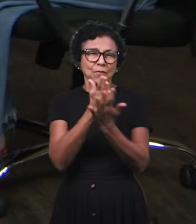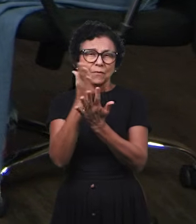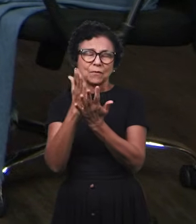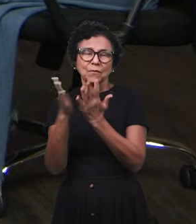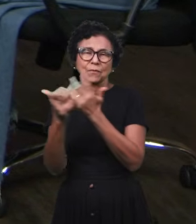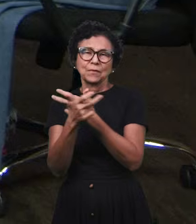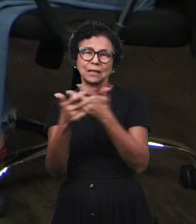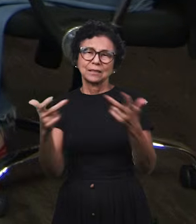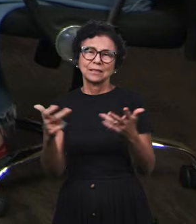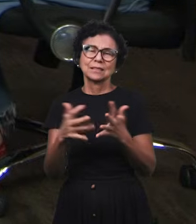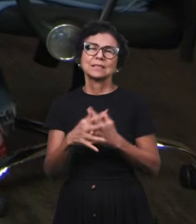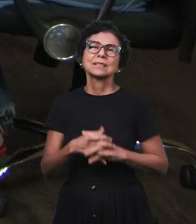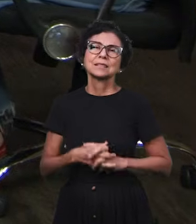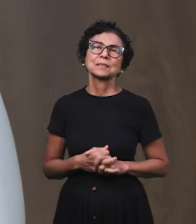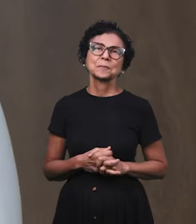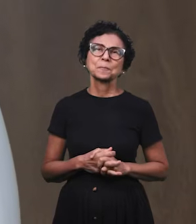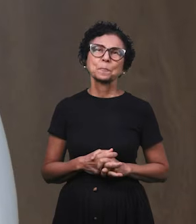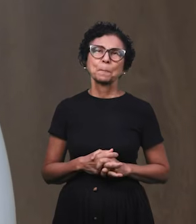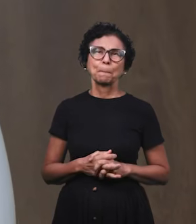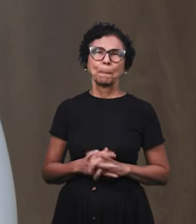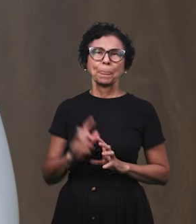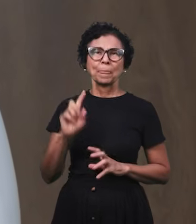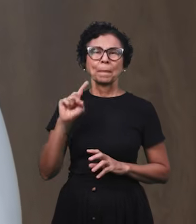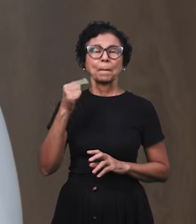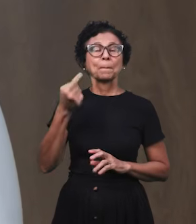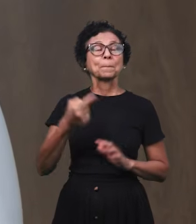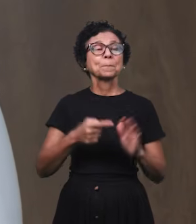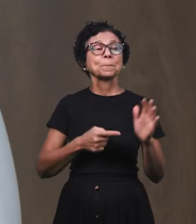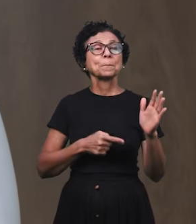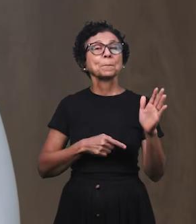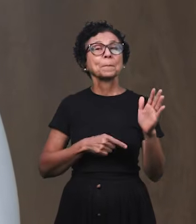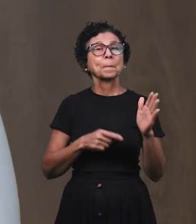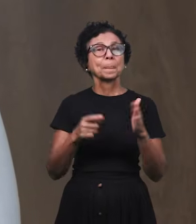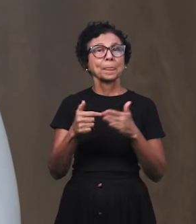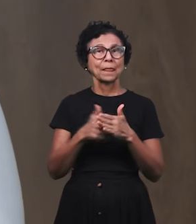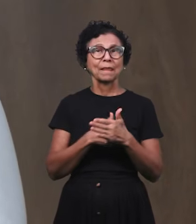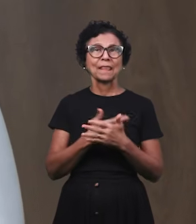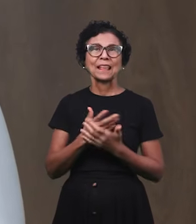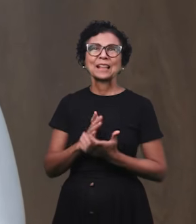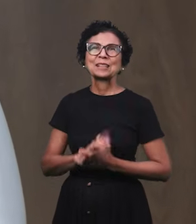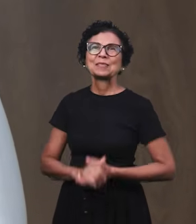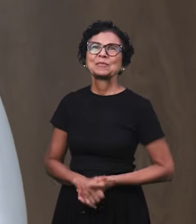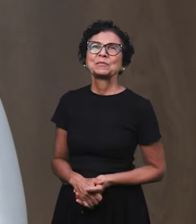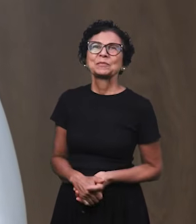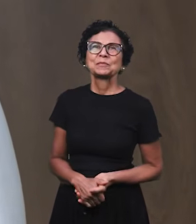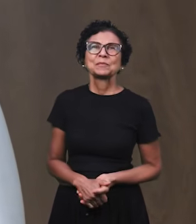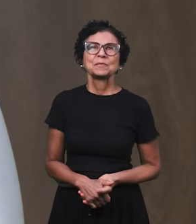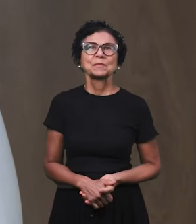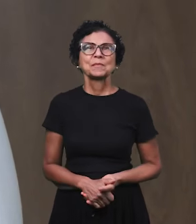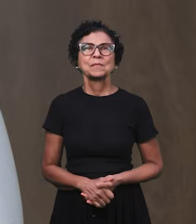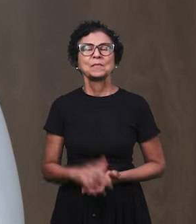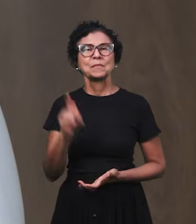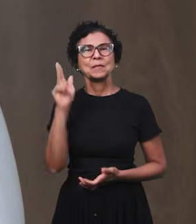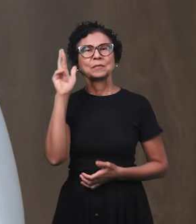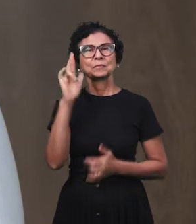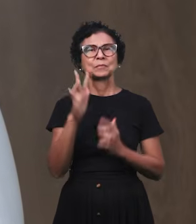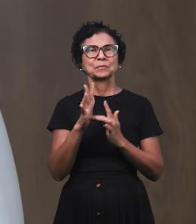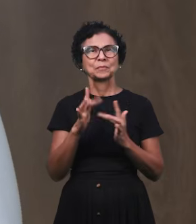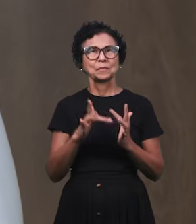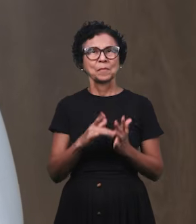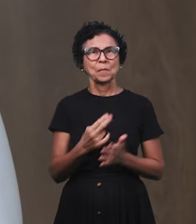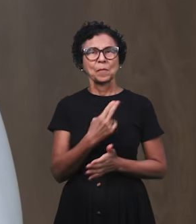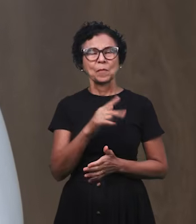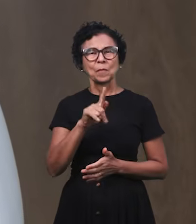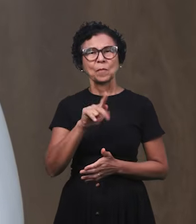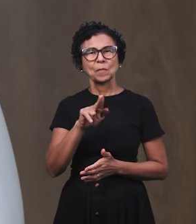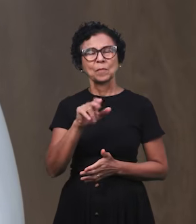é advogado, né? A paz do Senhor Jesus, meus irmãos. Me chamo Gustavo Lírio Araújo, sou da Igreja de Grande Vitória 2,